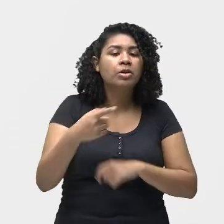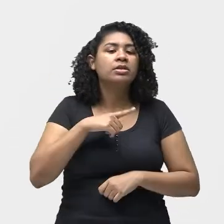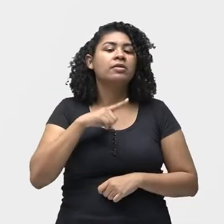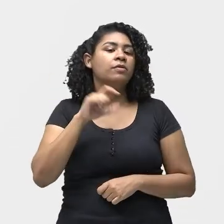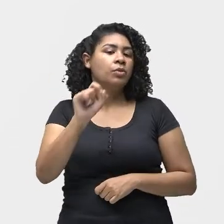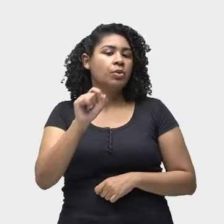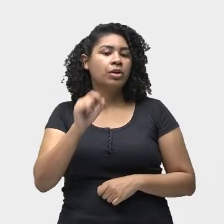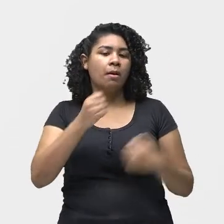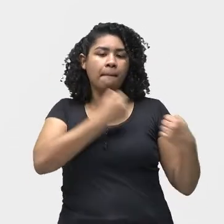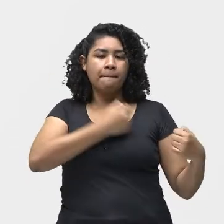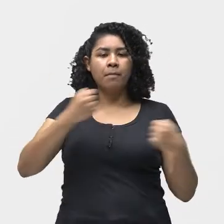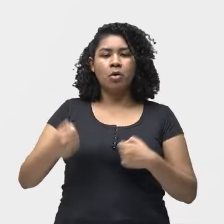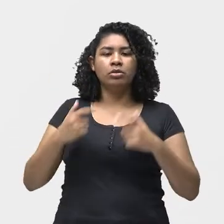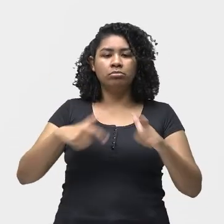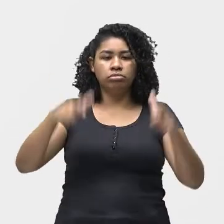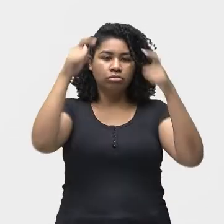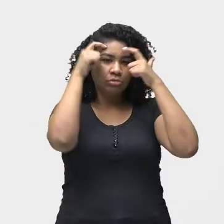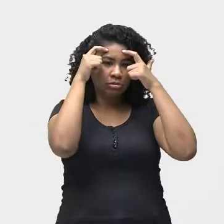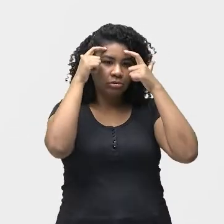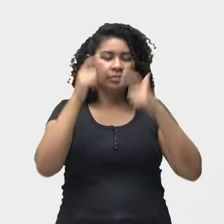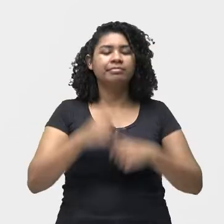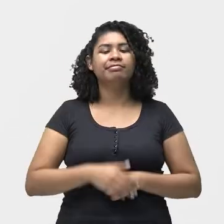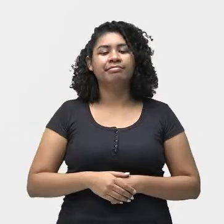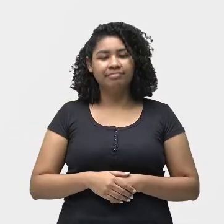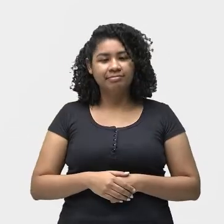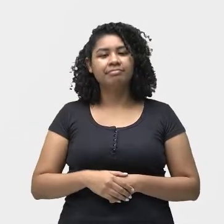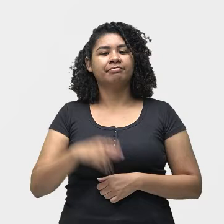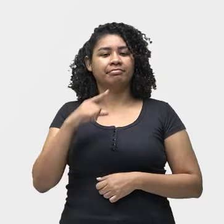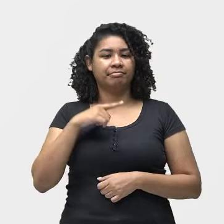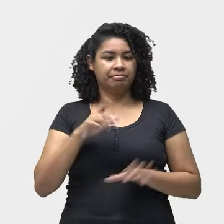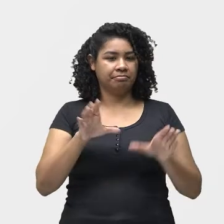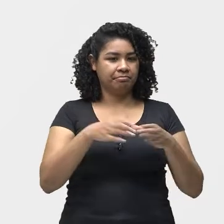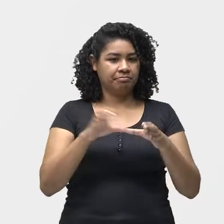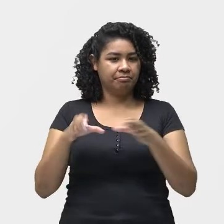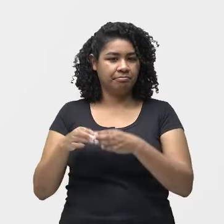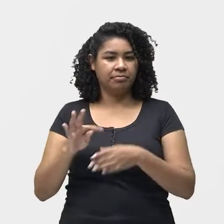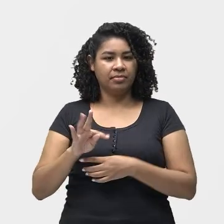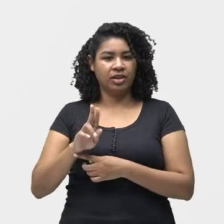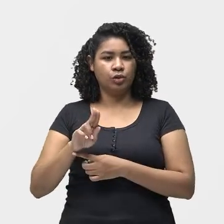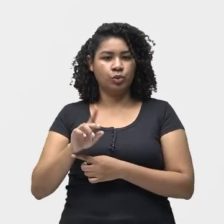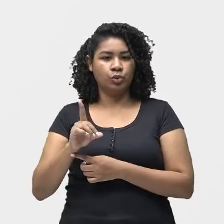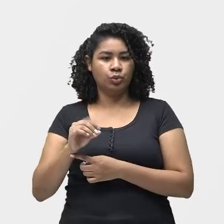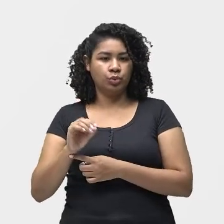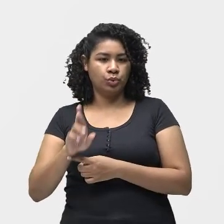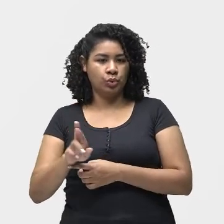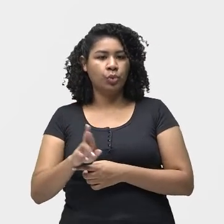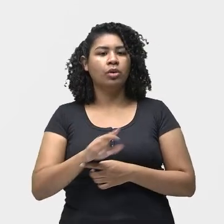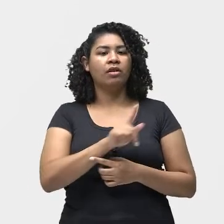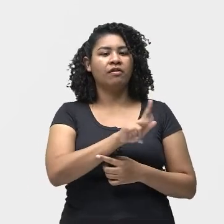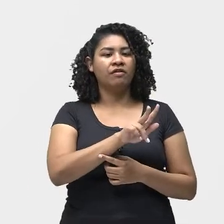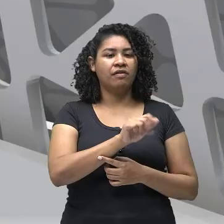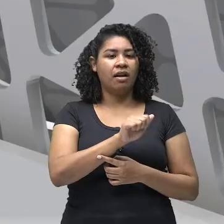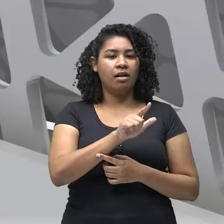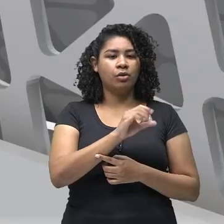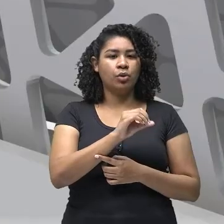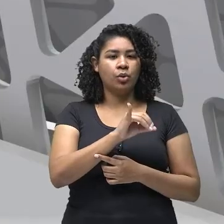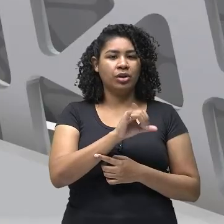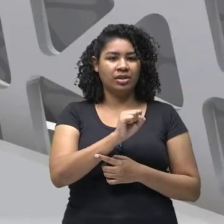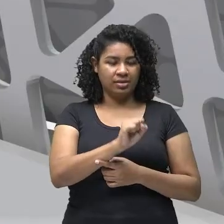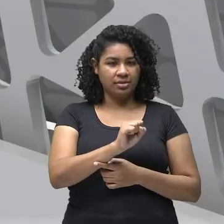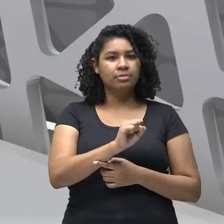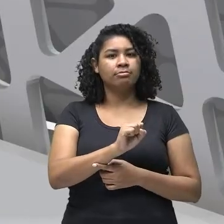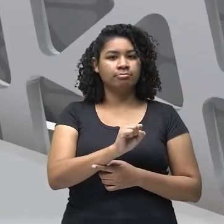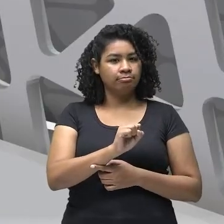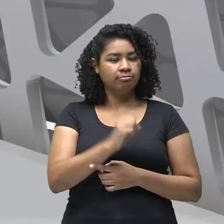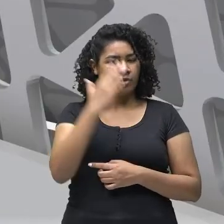com a dinastia Valois e as dinastias Tudor, tá? Então você observa aqui também, além